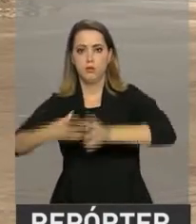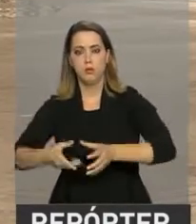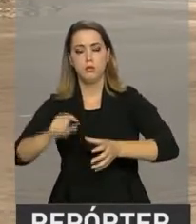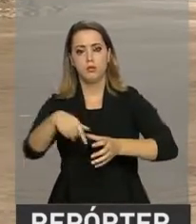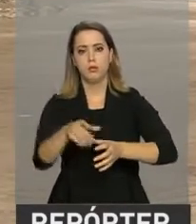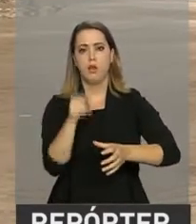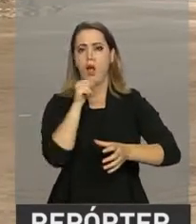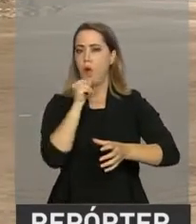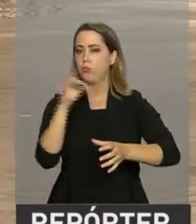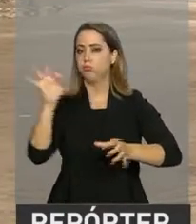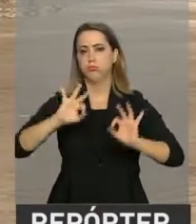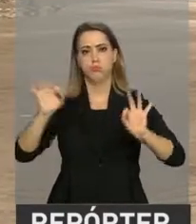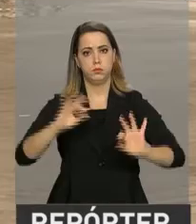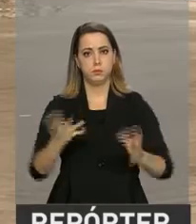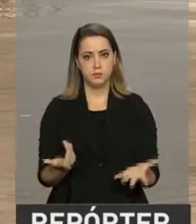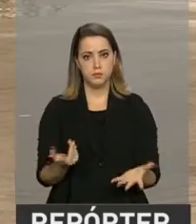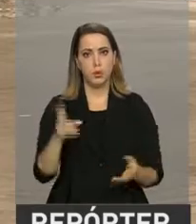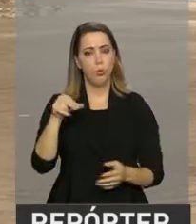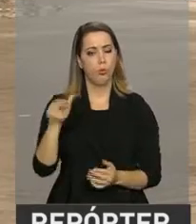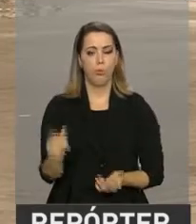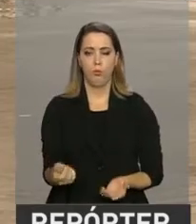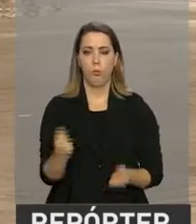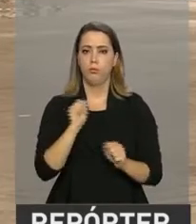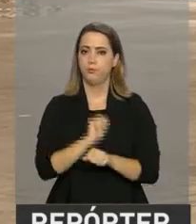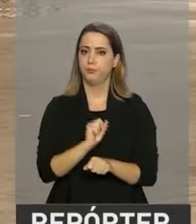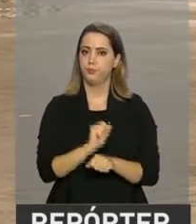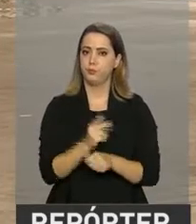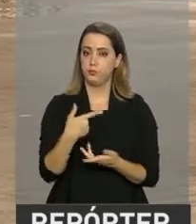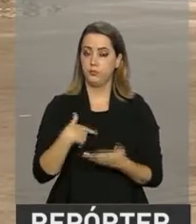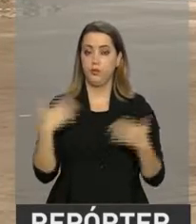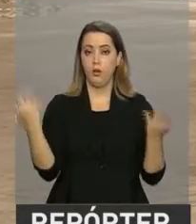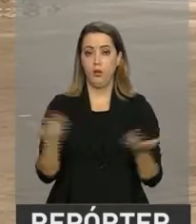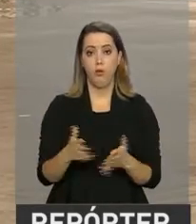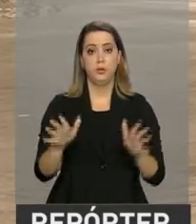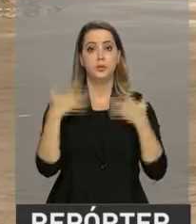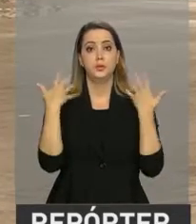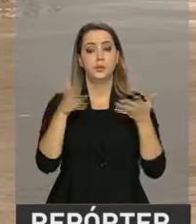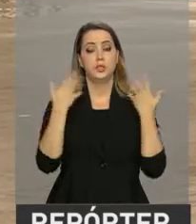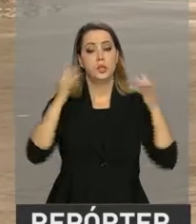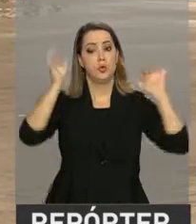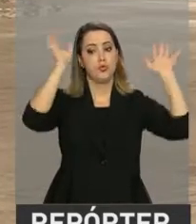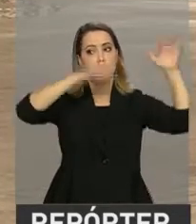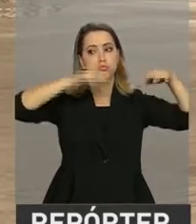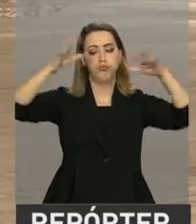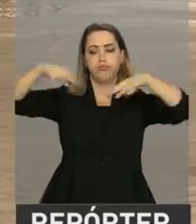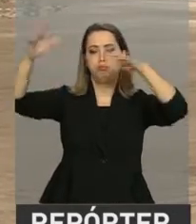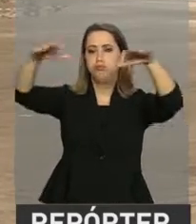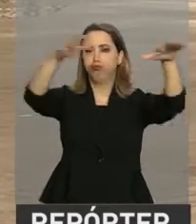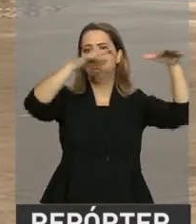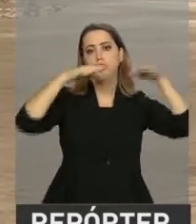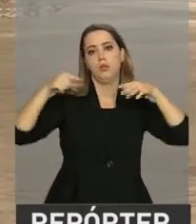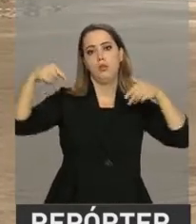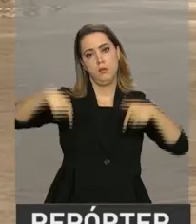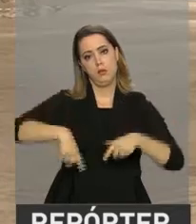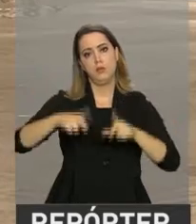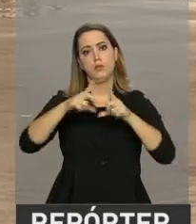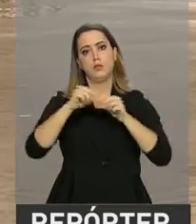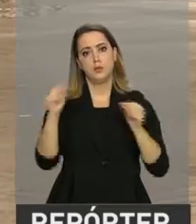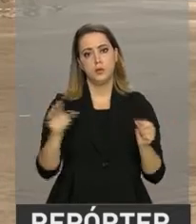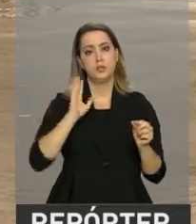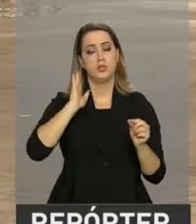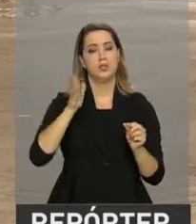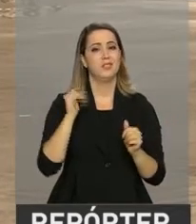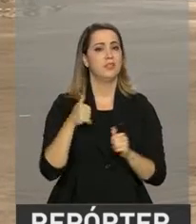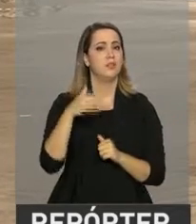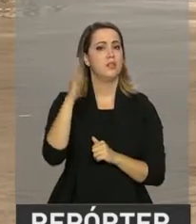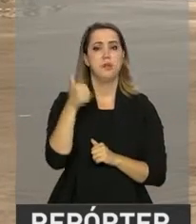água principalmente no verão o verão está chegando as chuvas aumentam por exemplo aqui no distrito federal já faz